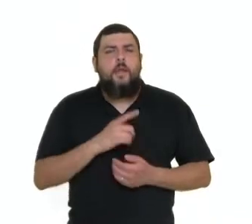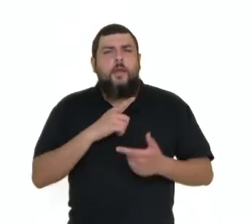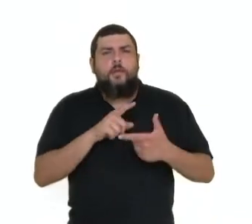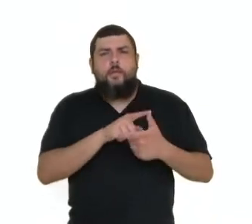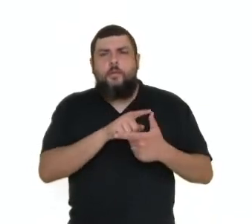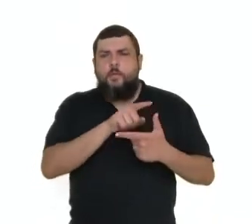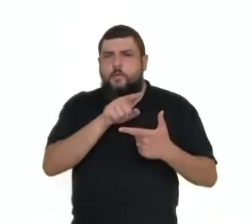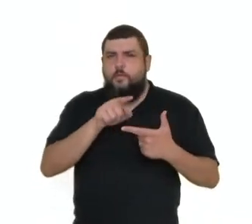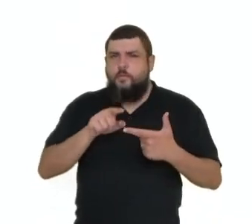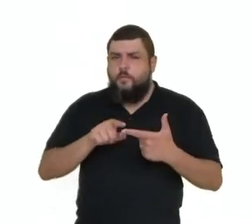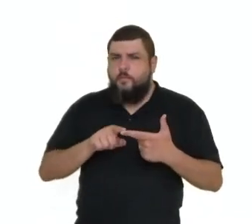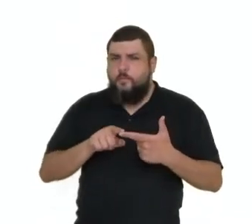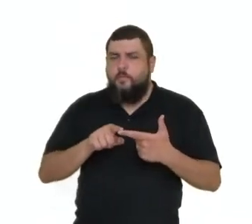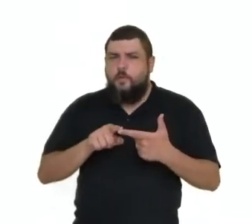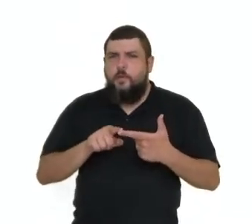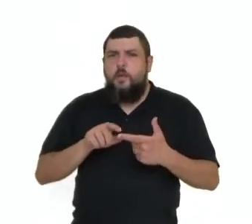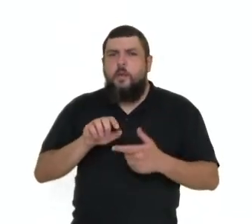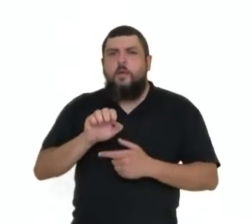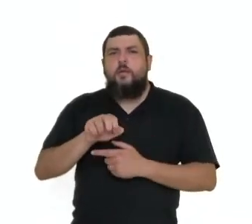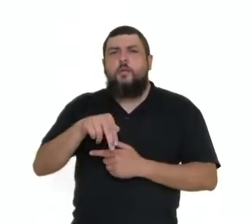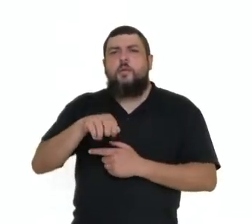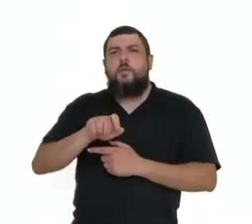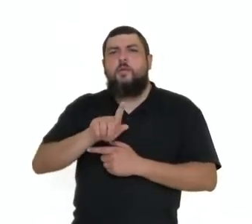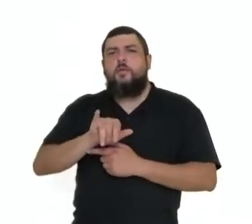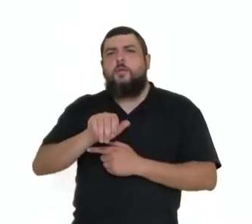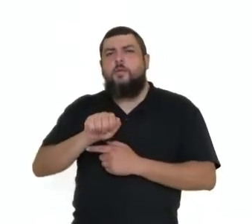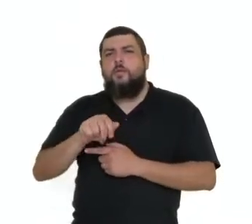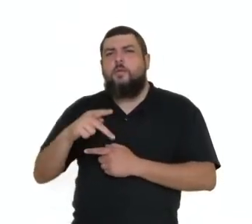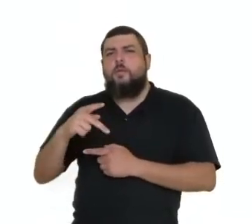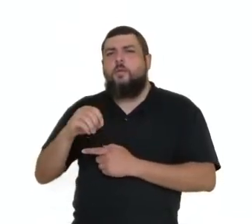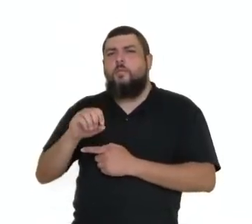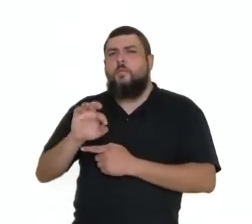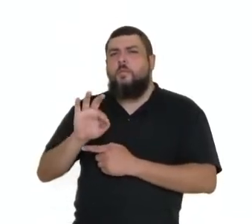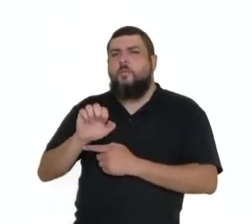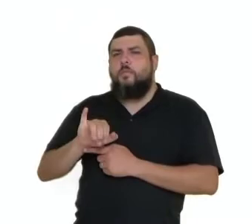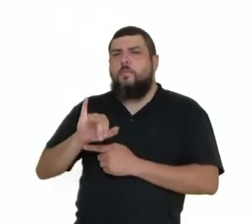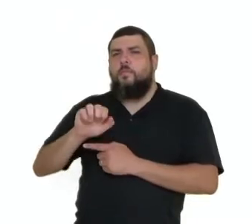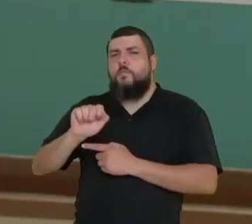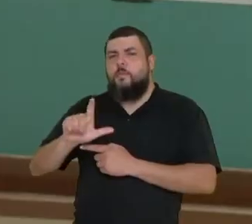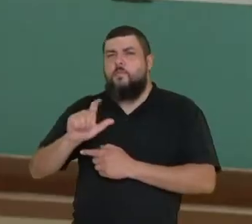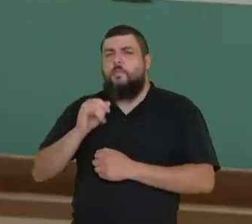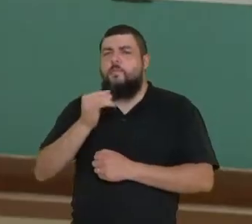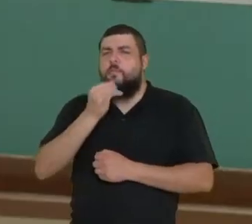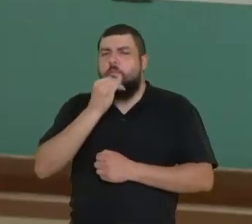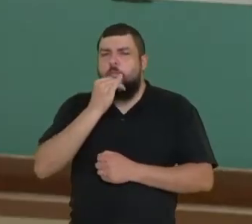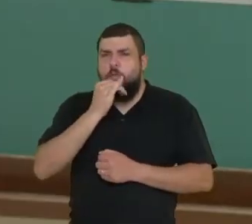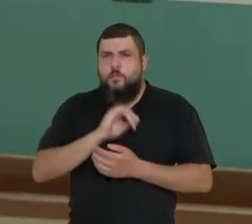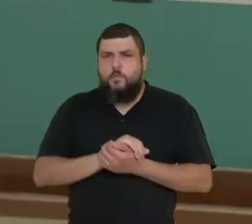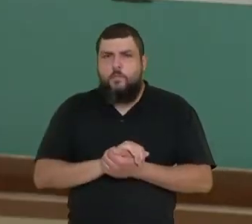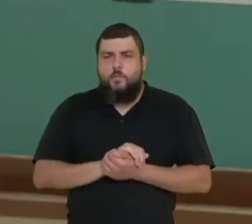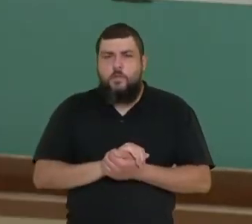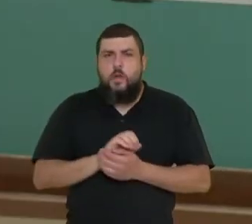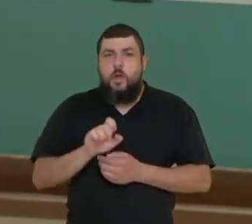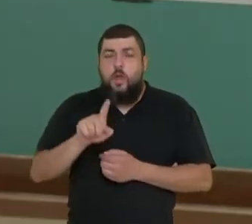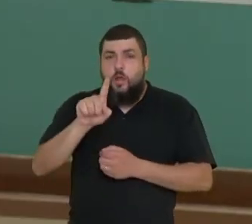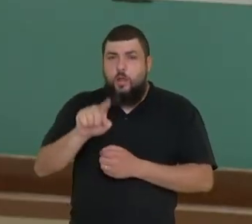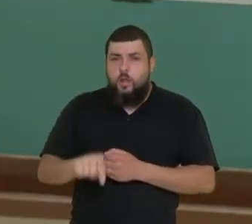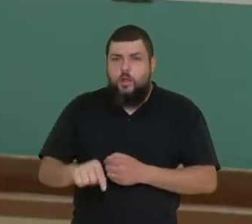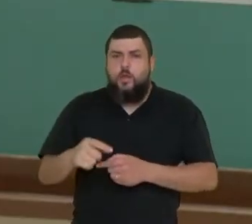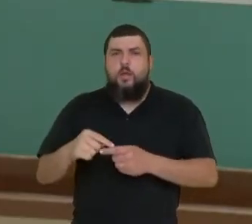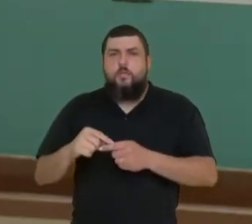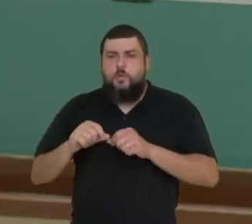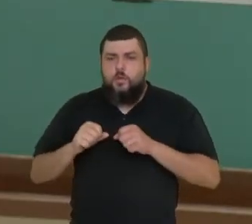energias potenciais. As energias potenciais, elas têm a seguinte característica. Primeiro, são energias oriundas de